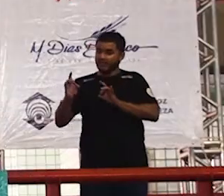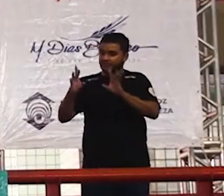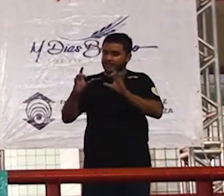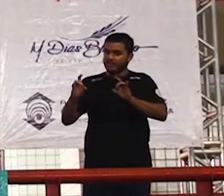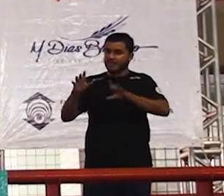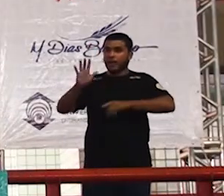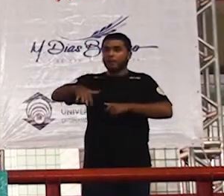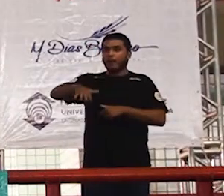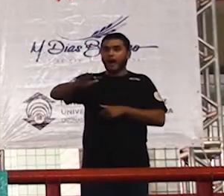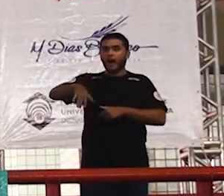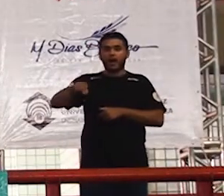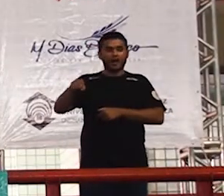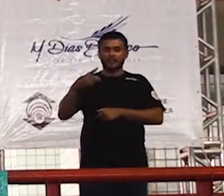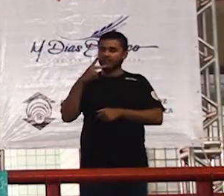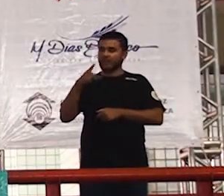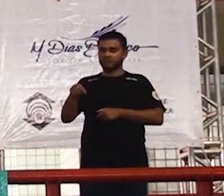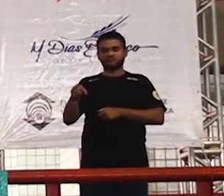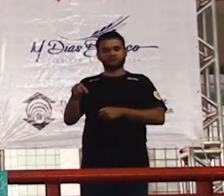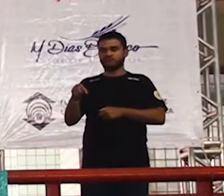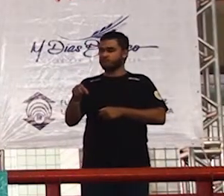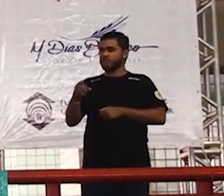Liquidação,